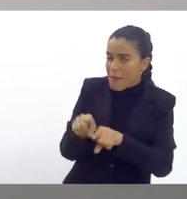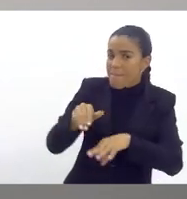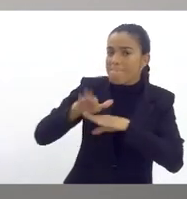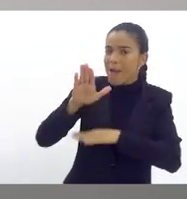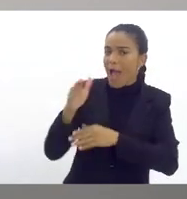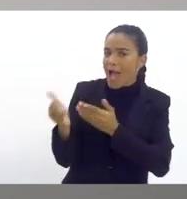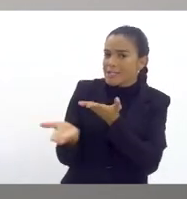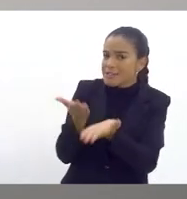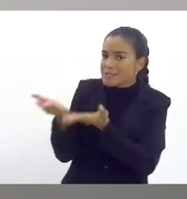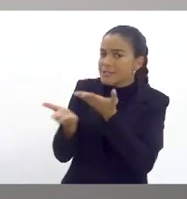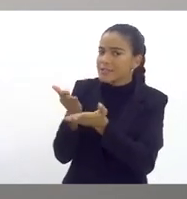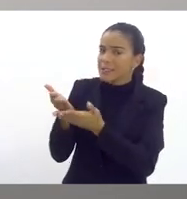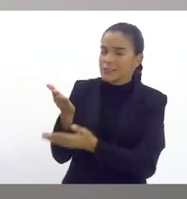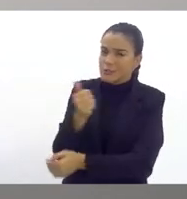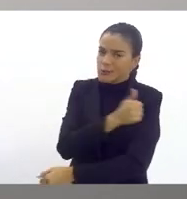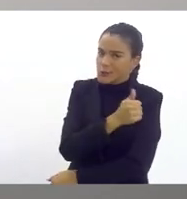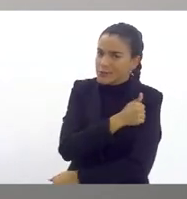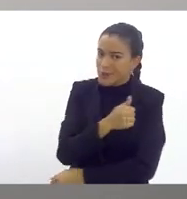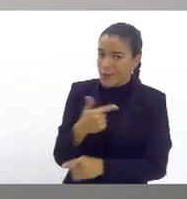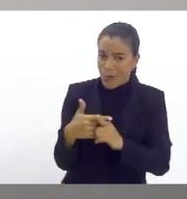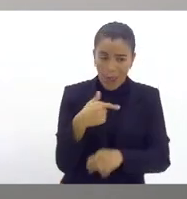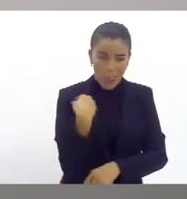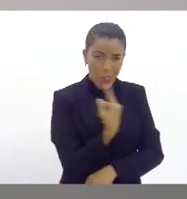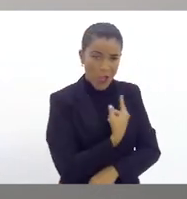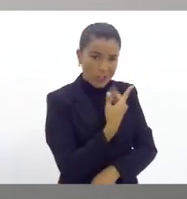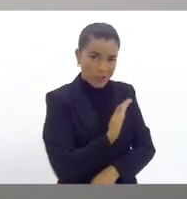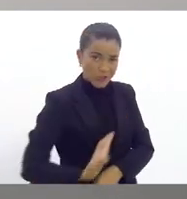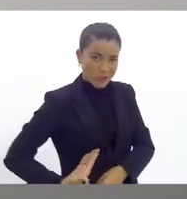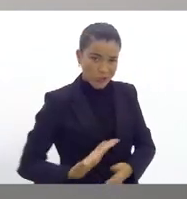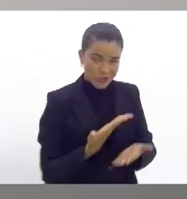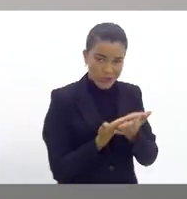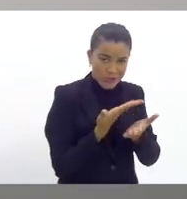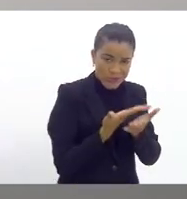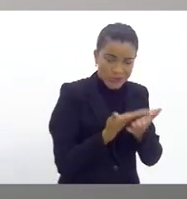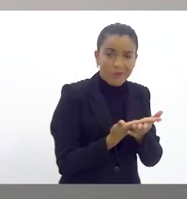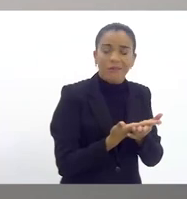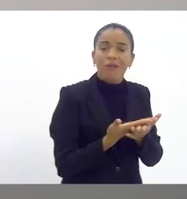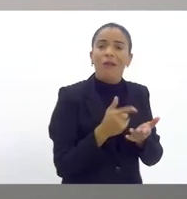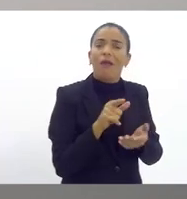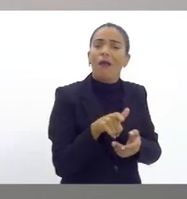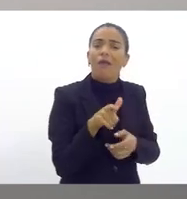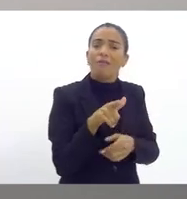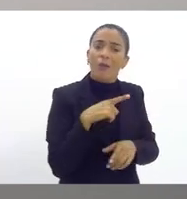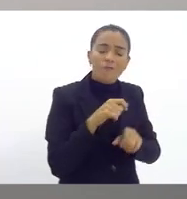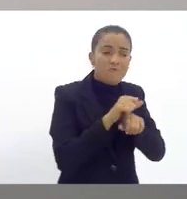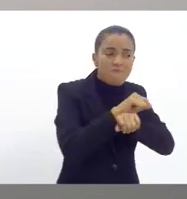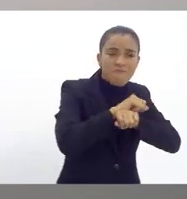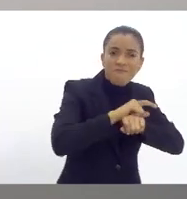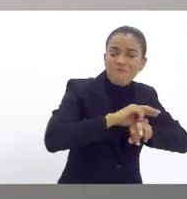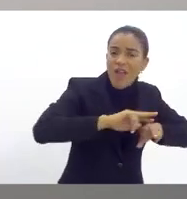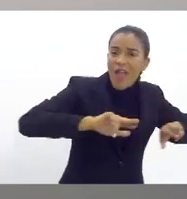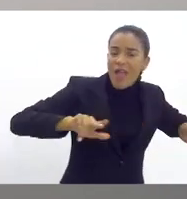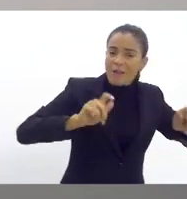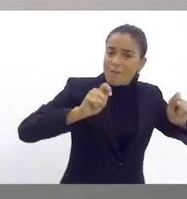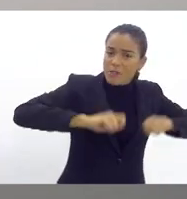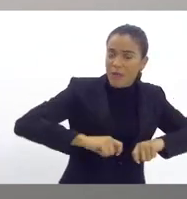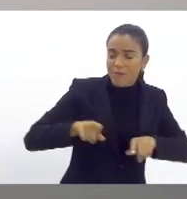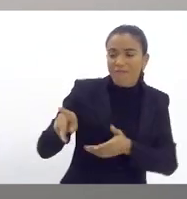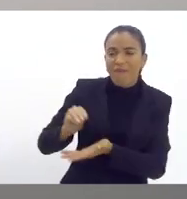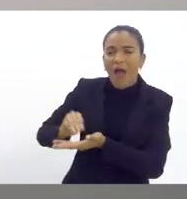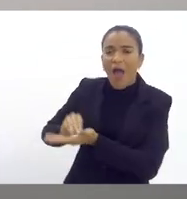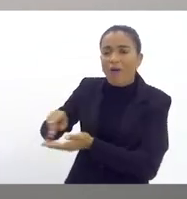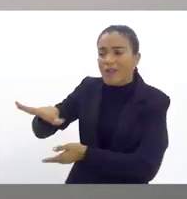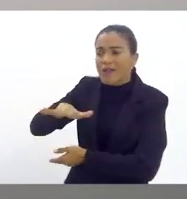assistência estudantil porque a gente nas universidades públicas a gente tem uma gama de possibilidades e que a gente sente falta disso nas